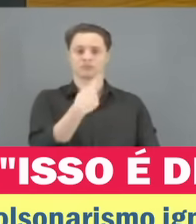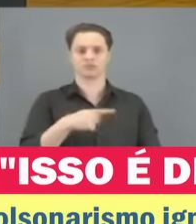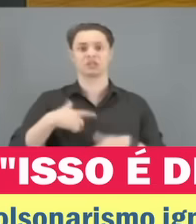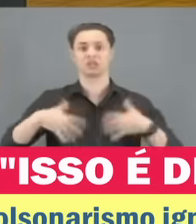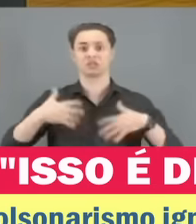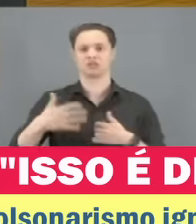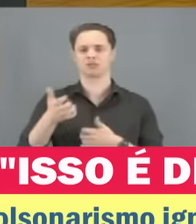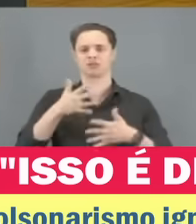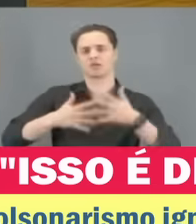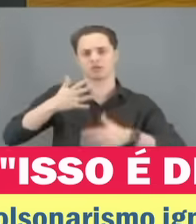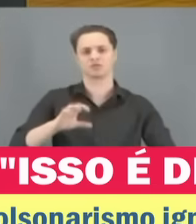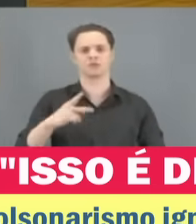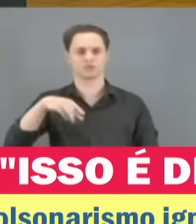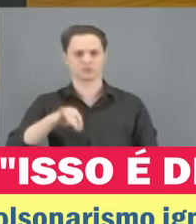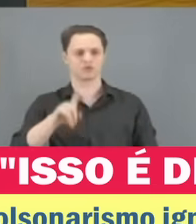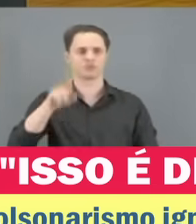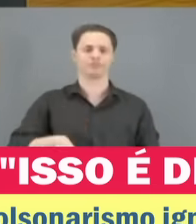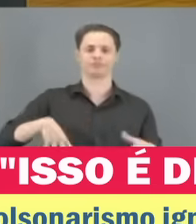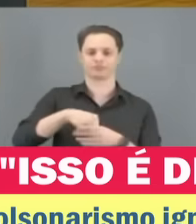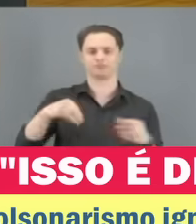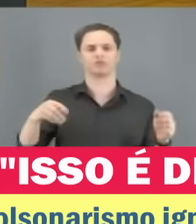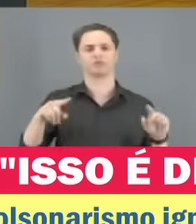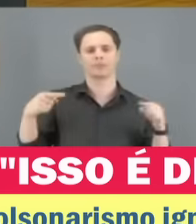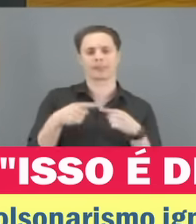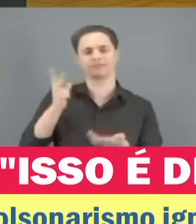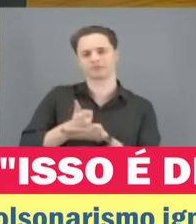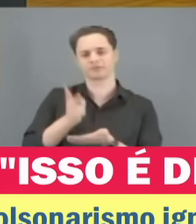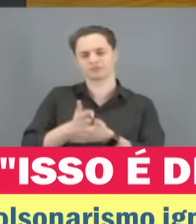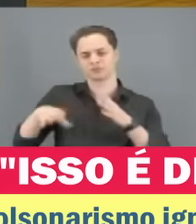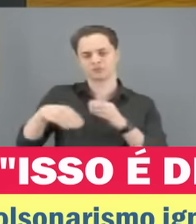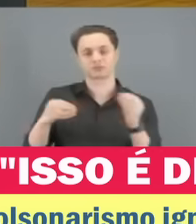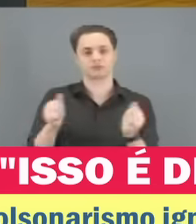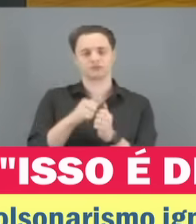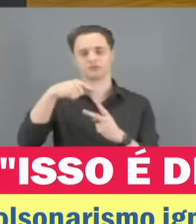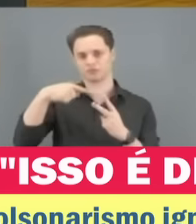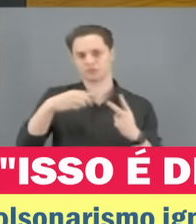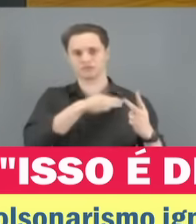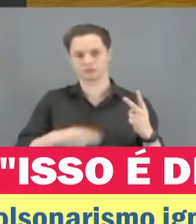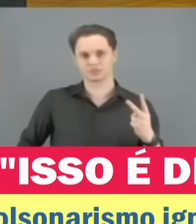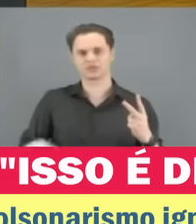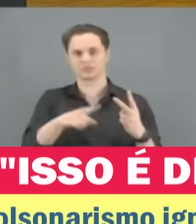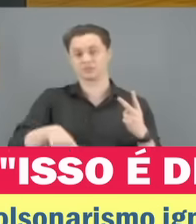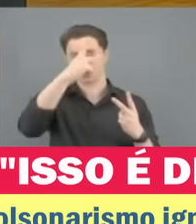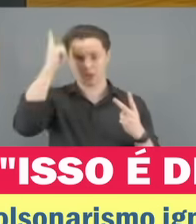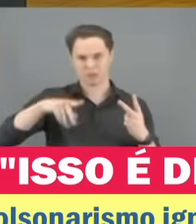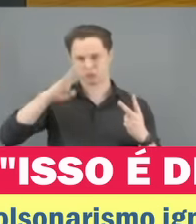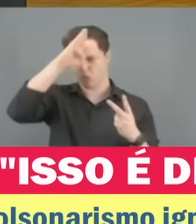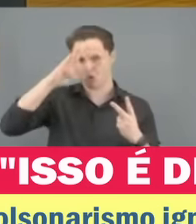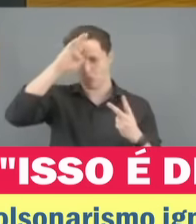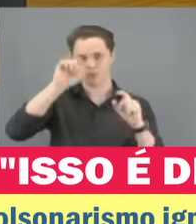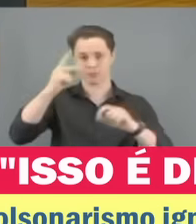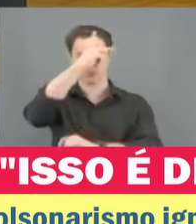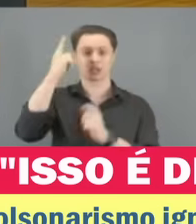desesperada, de obstrução da CPMI, está também no mesmo bojo dos dois ministros terrivelmente bolsonaristas que